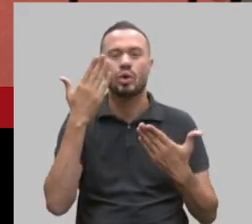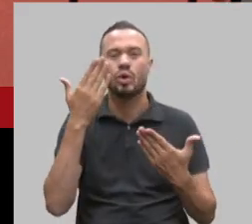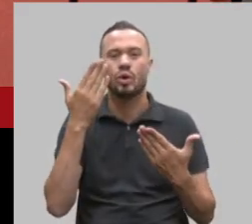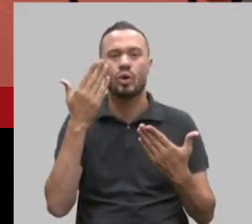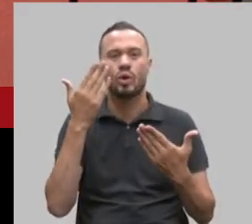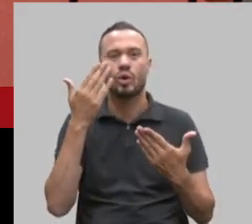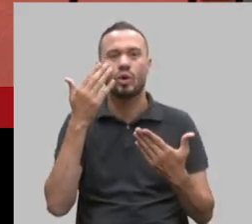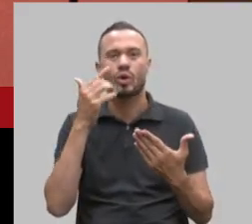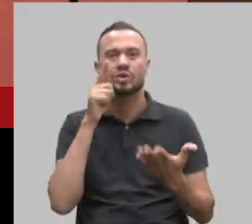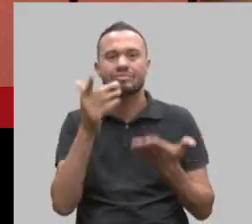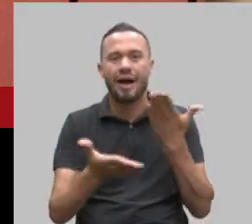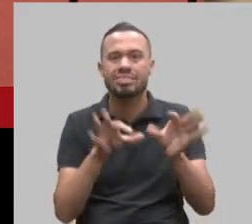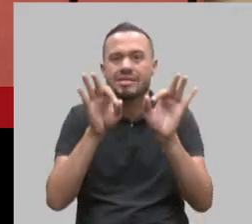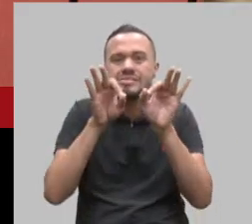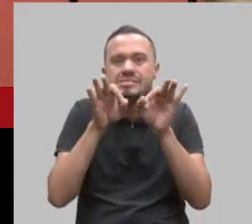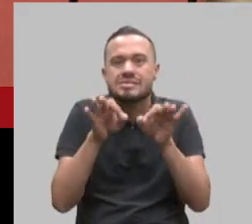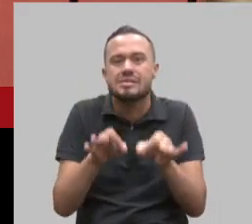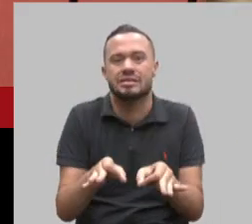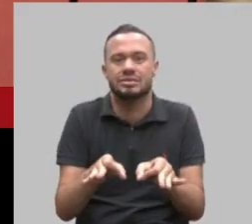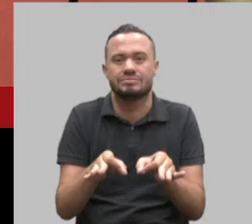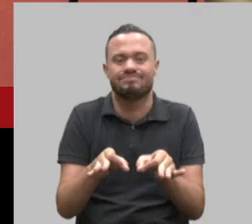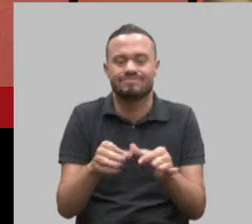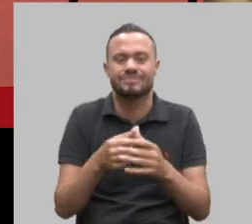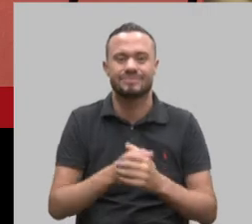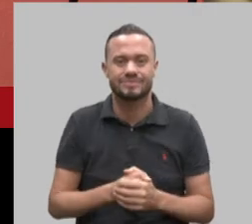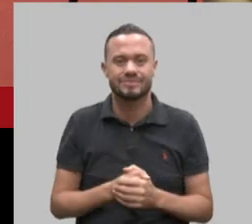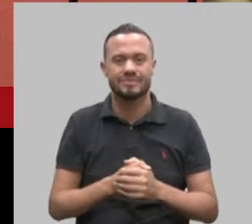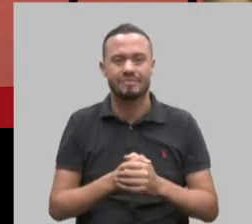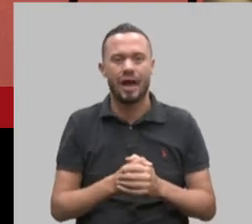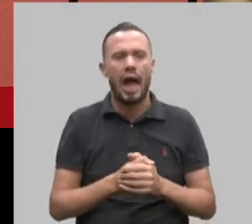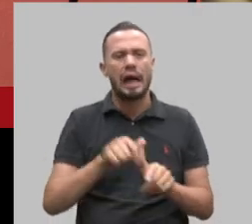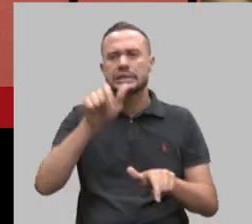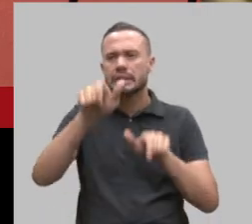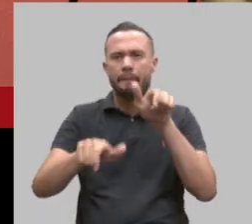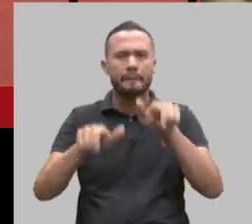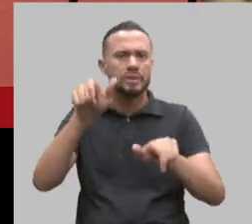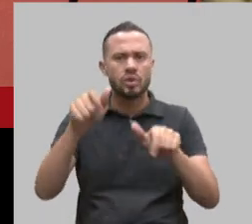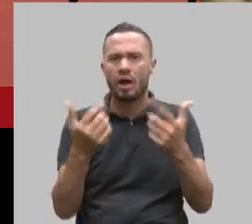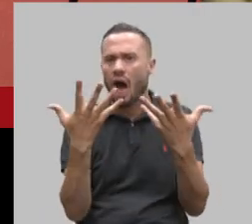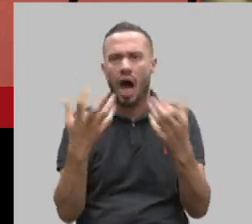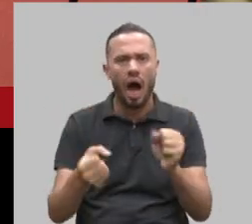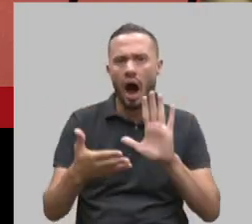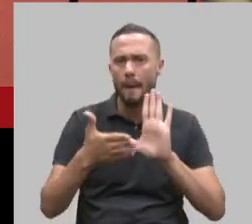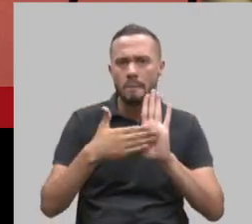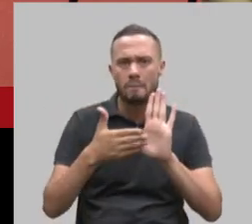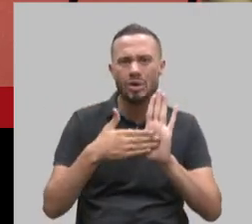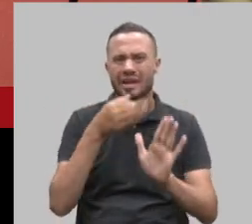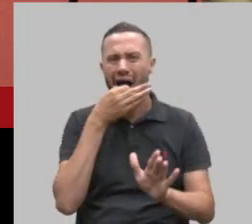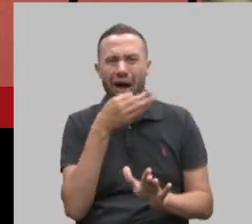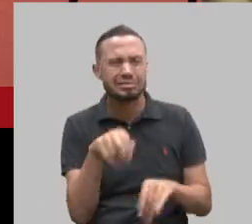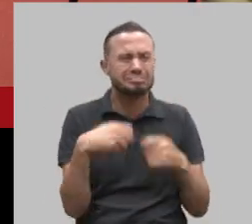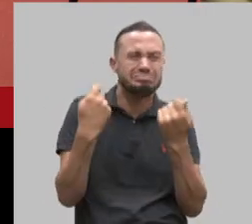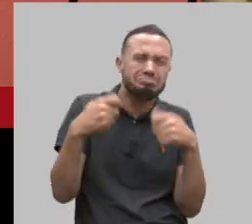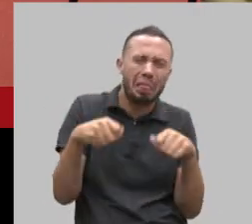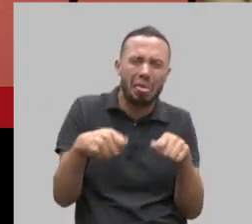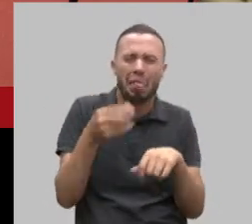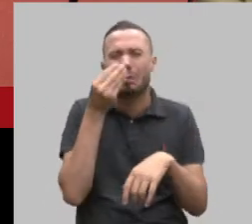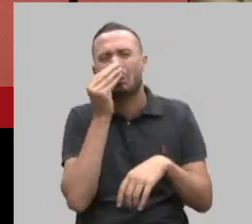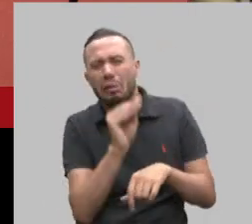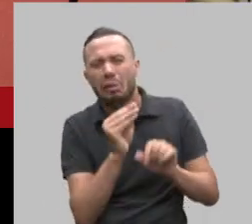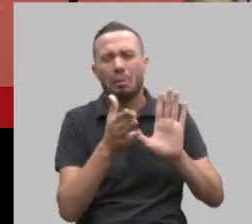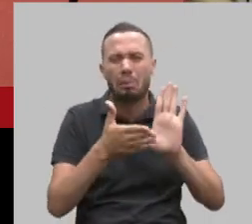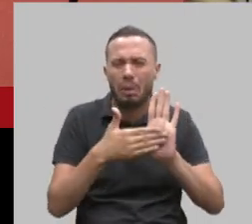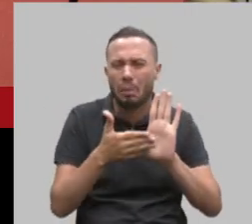deveria e pras pessoas que foram contra essa proposta e acha que não deveria ser priorizada que não deveria ser